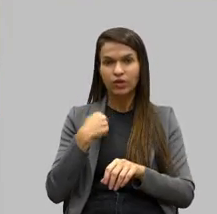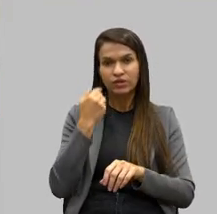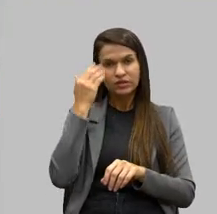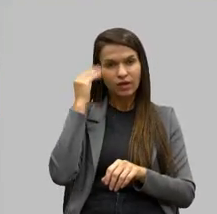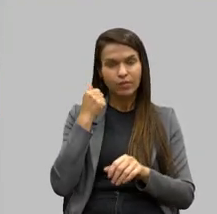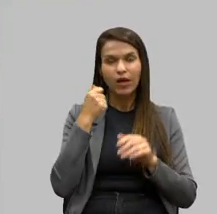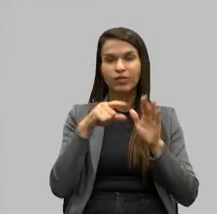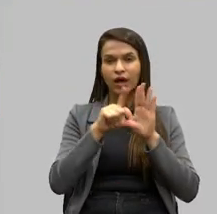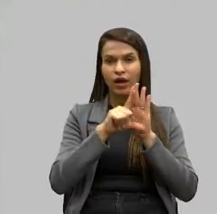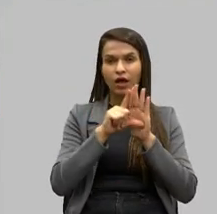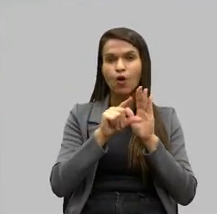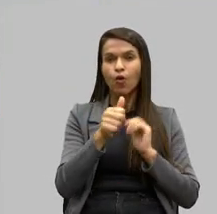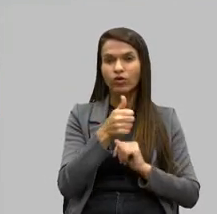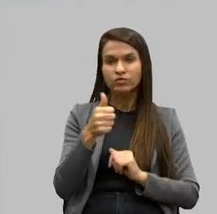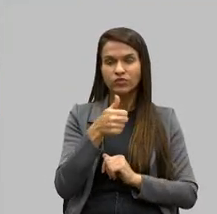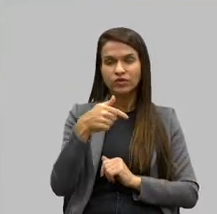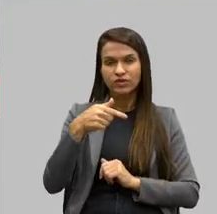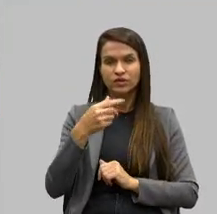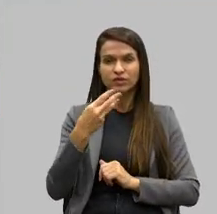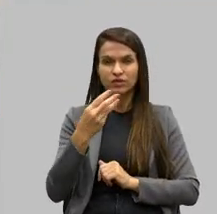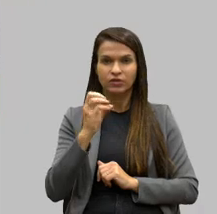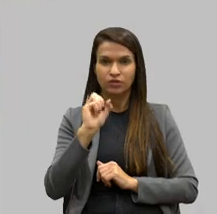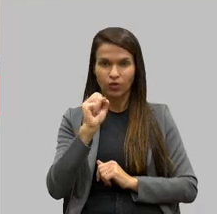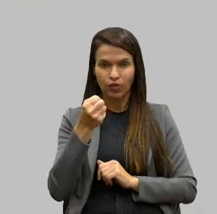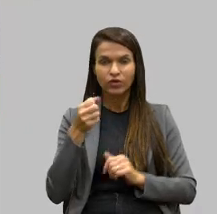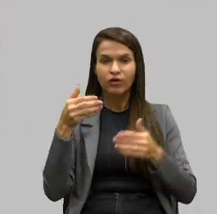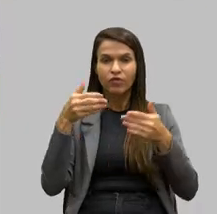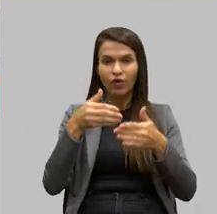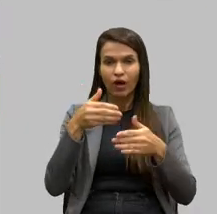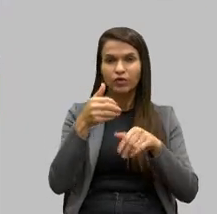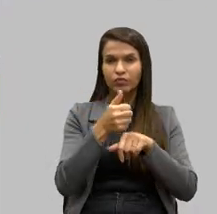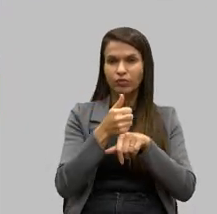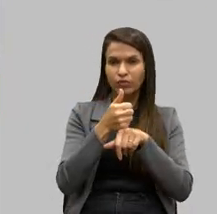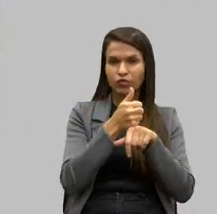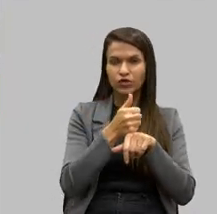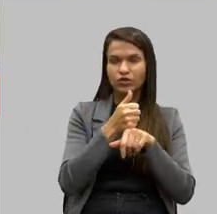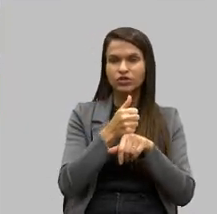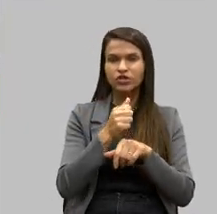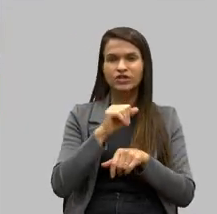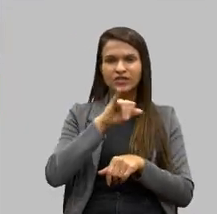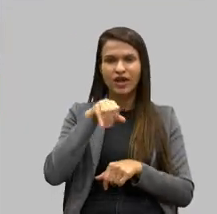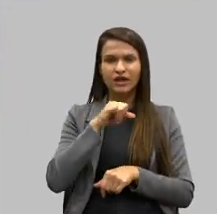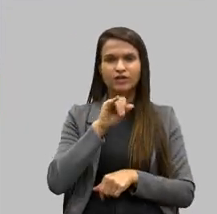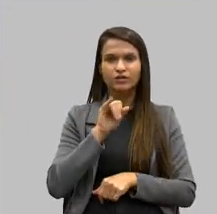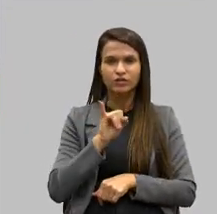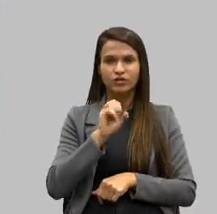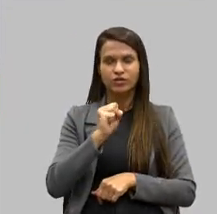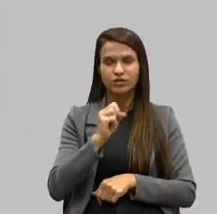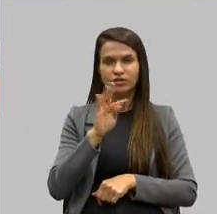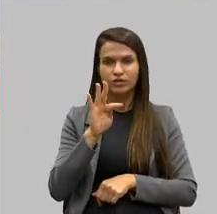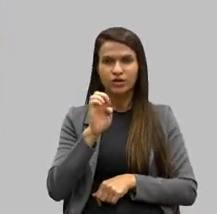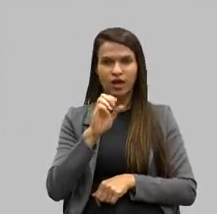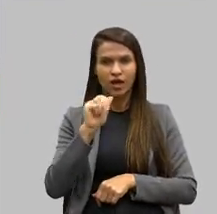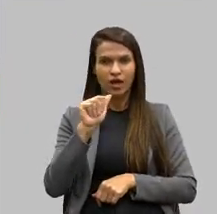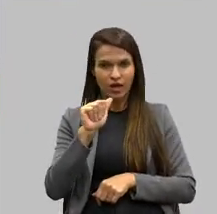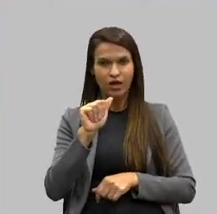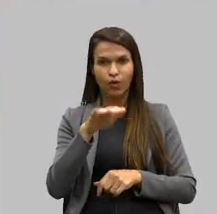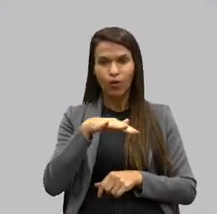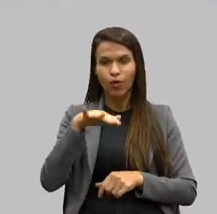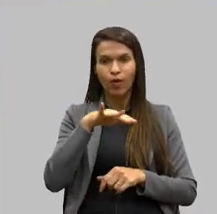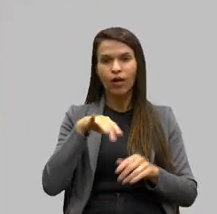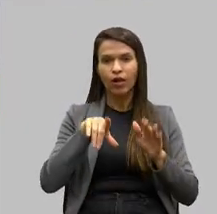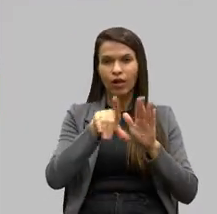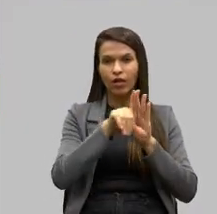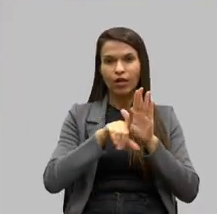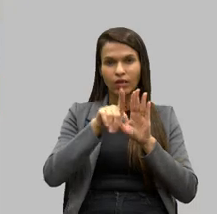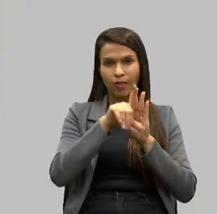.738 é para os profissionais do magistério, o que não impede que, em âmbito de legislação estadual,